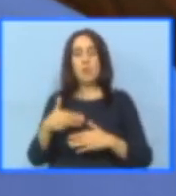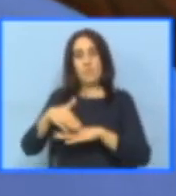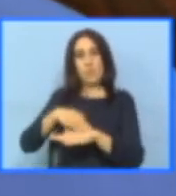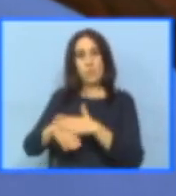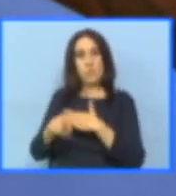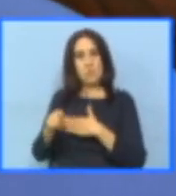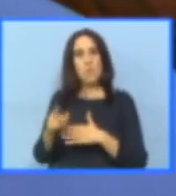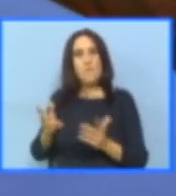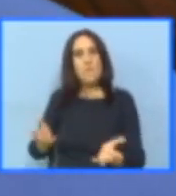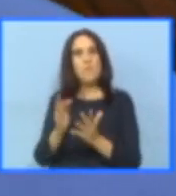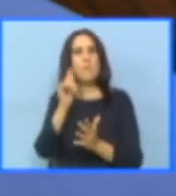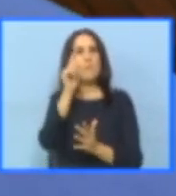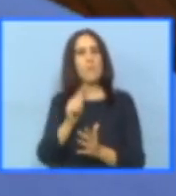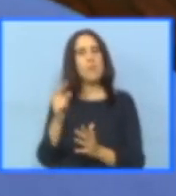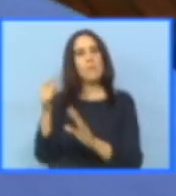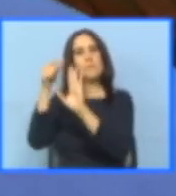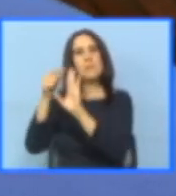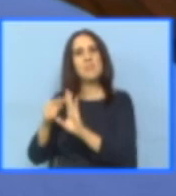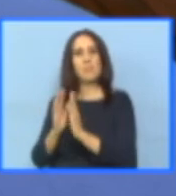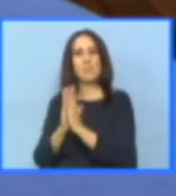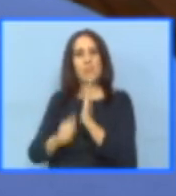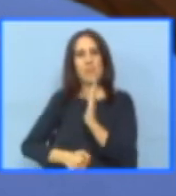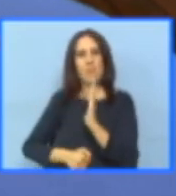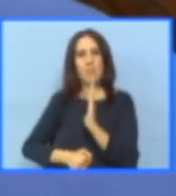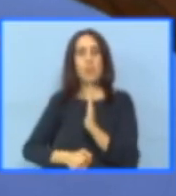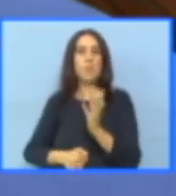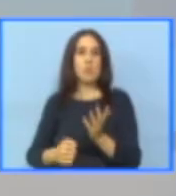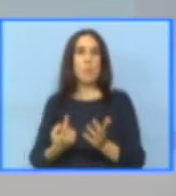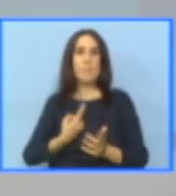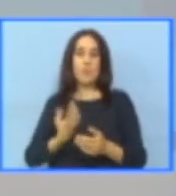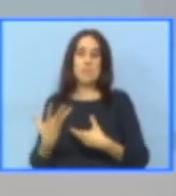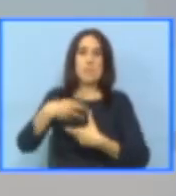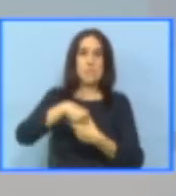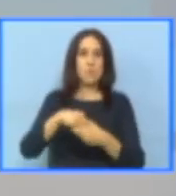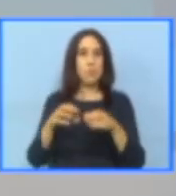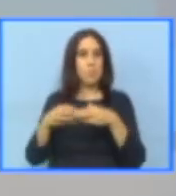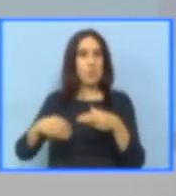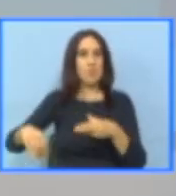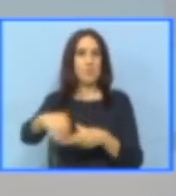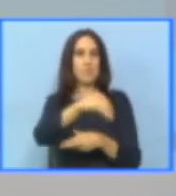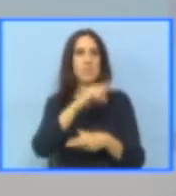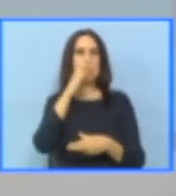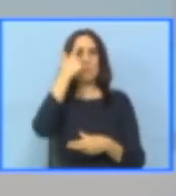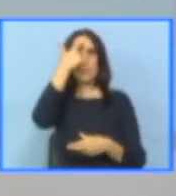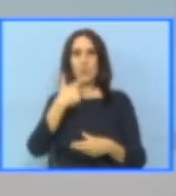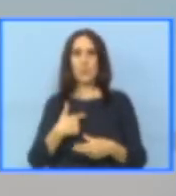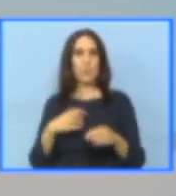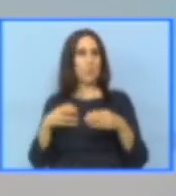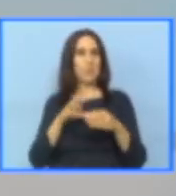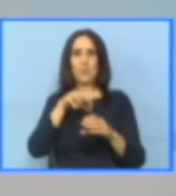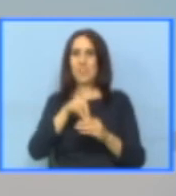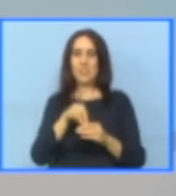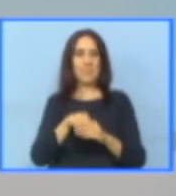atuação se move pela fé e pelos princípios da Igreja Católica. Daí o terem de estar inseridos nas suas comunidades. Se uma pessoa não está inserida na sua